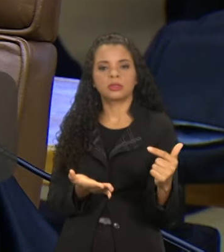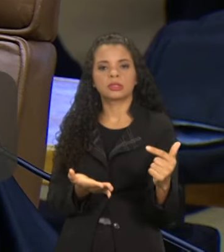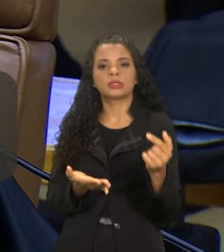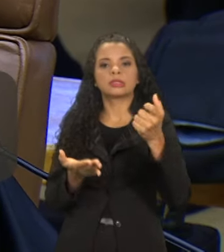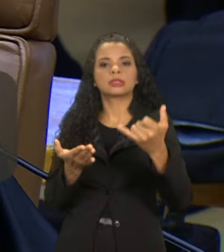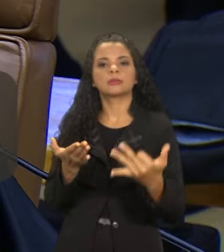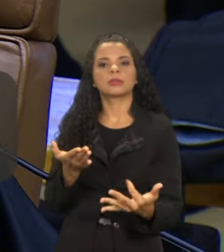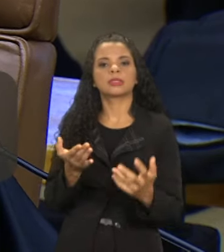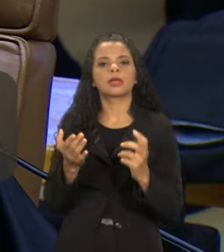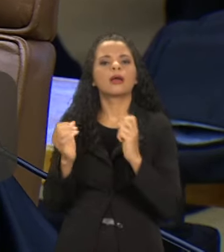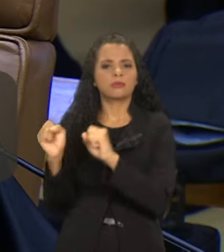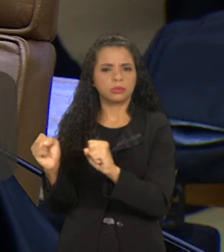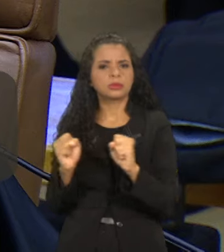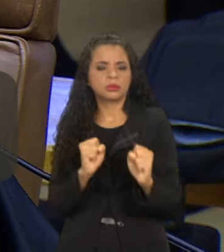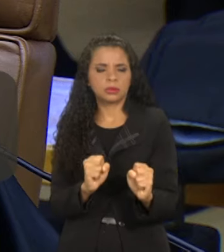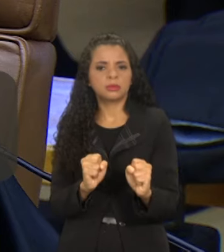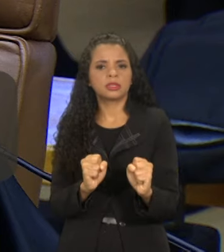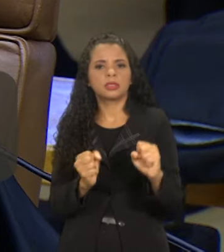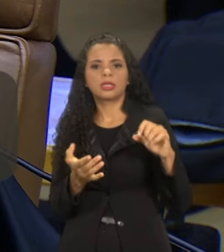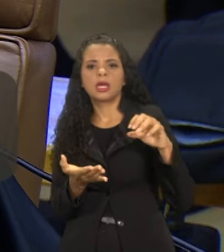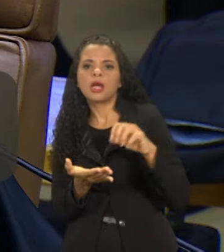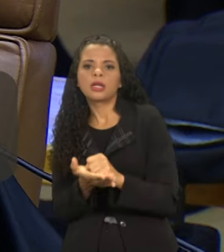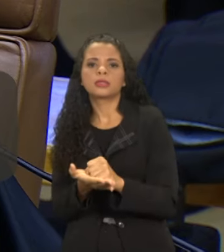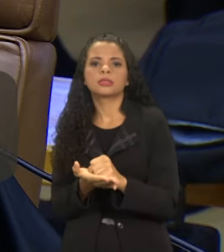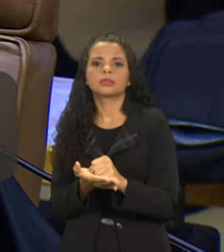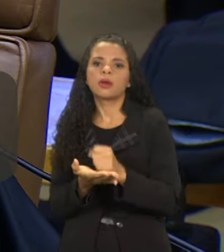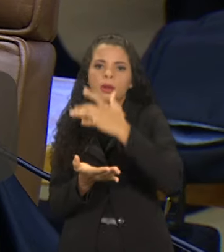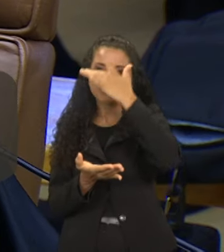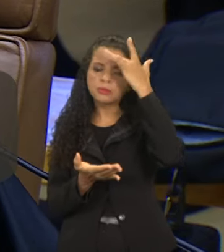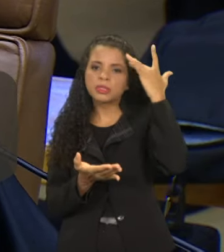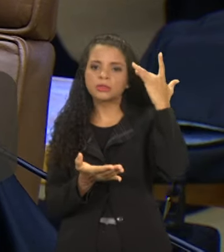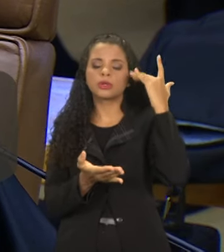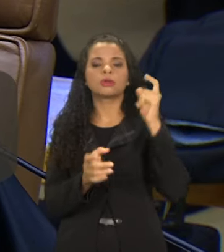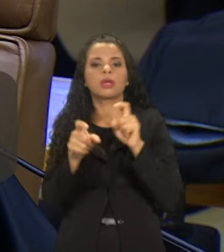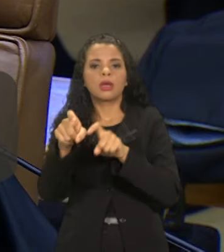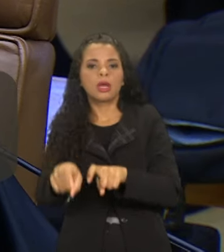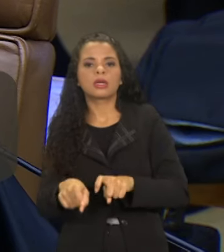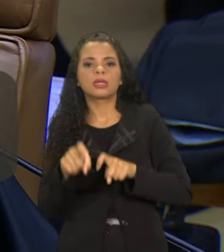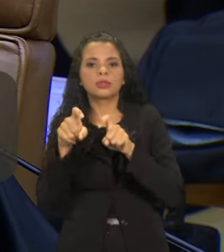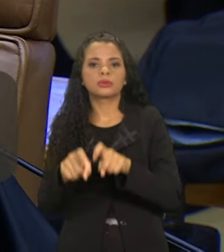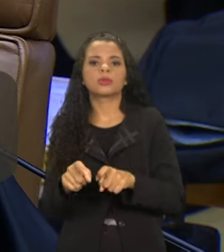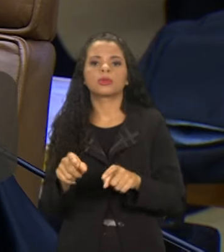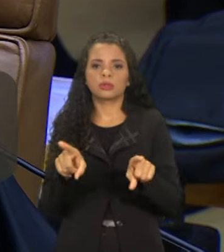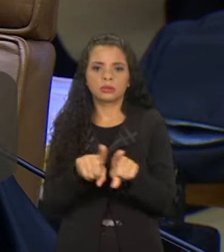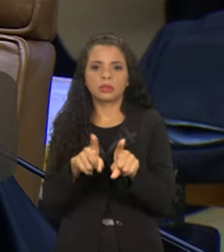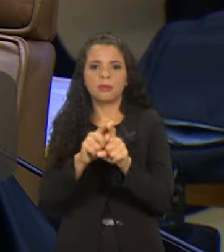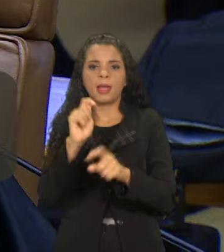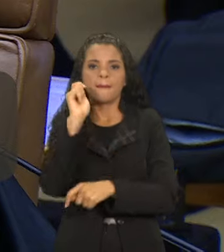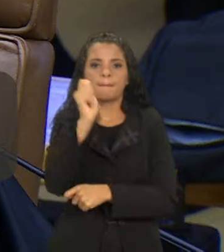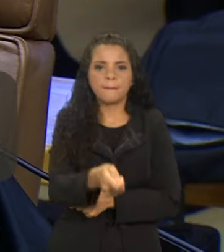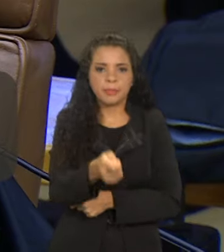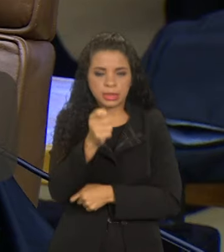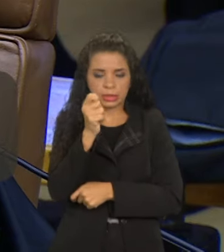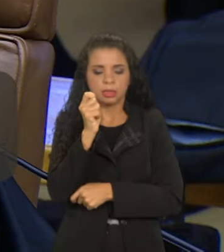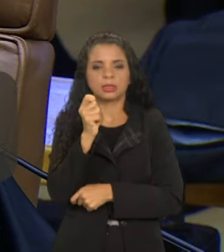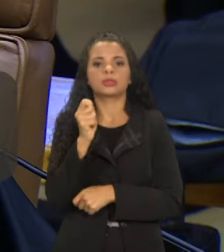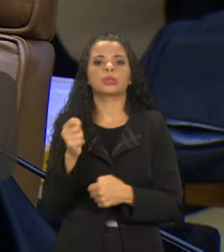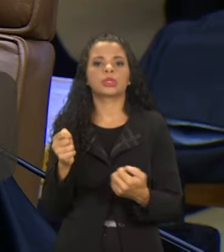adesão para agricultores e pescadores profissionais e para pessoas naturais e